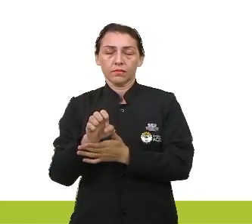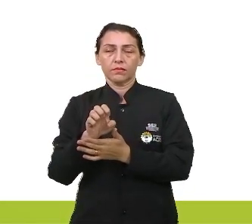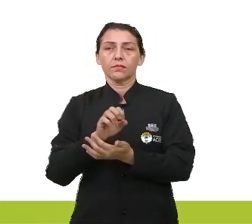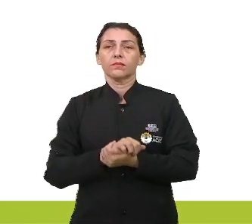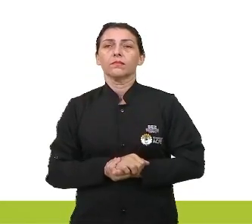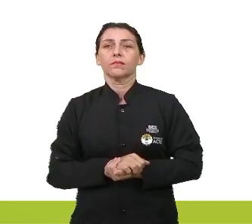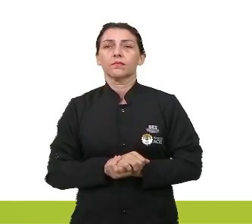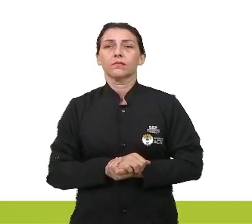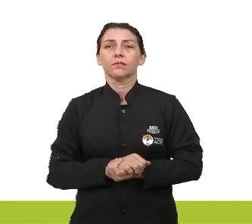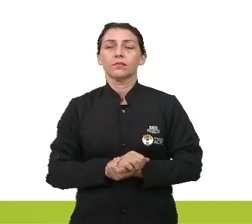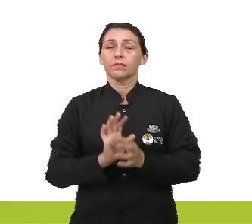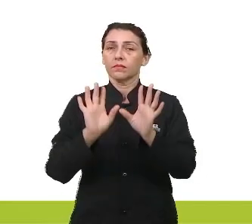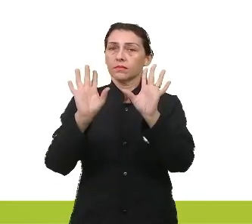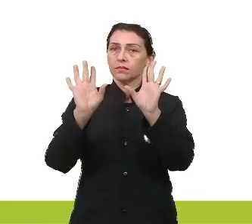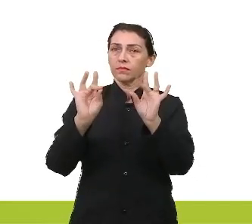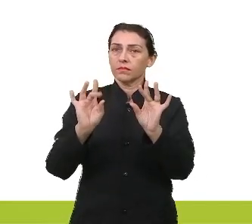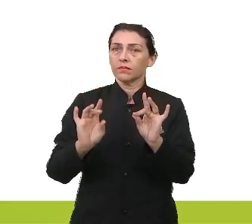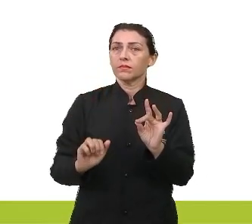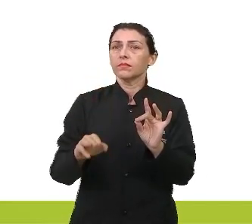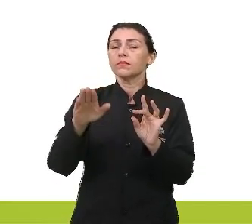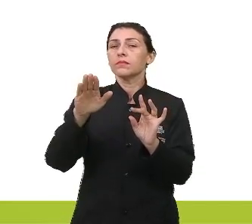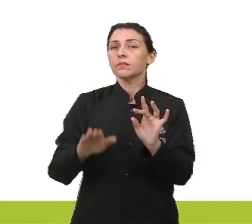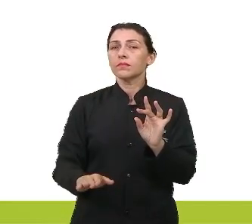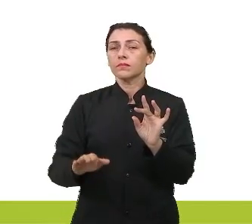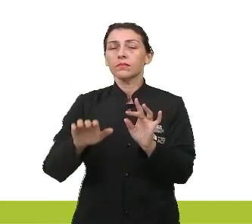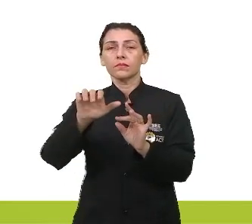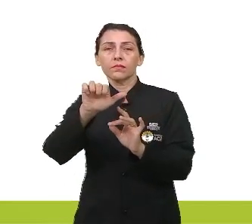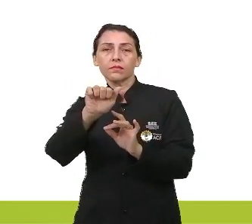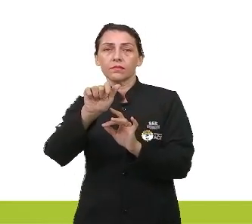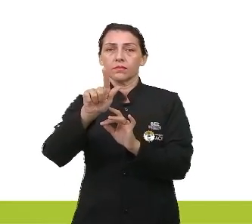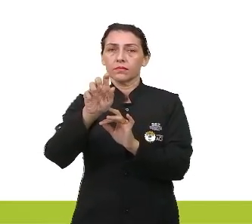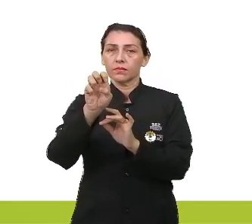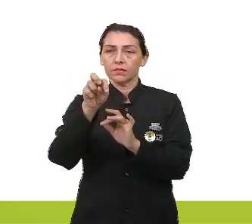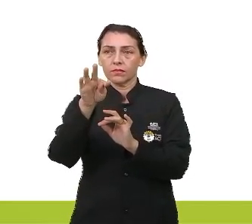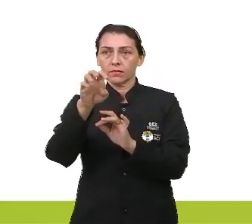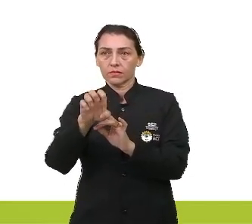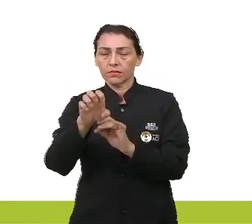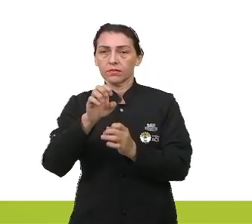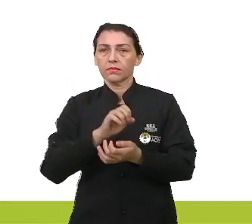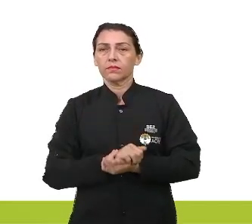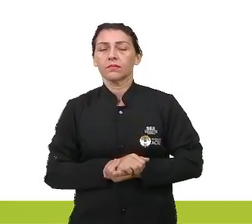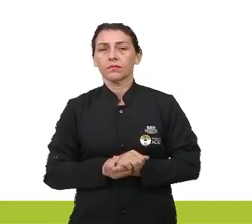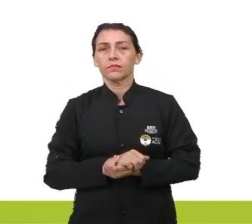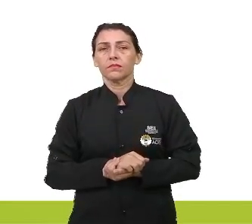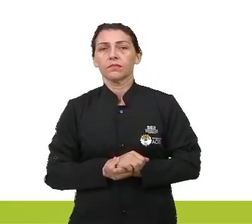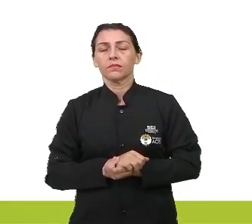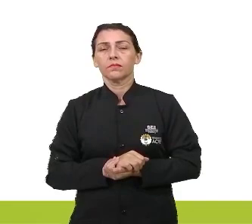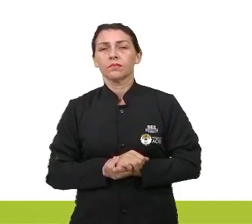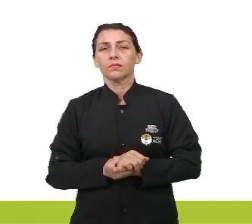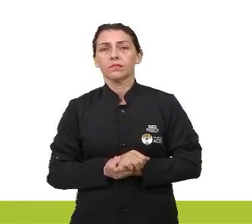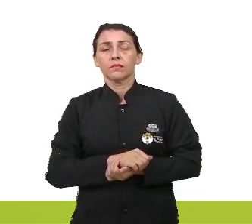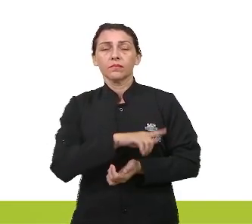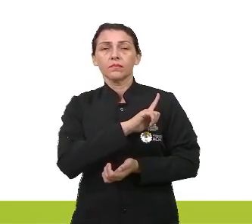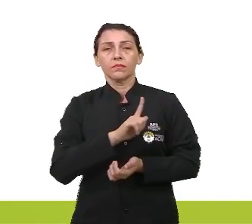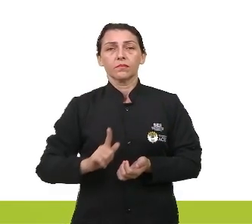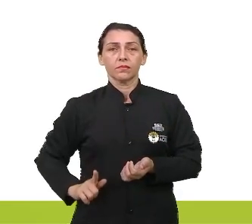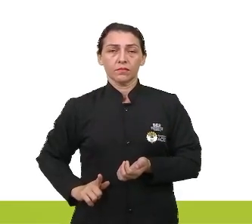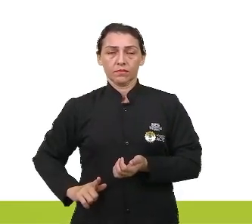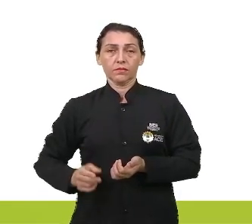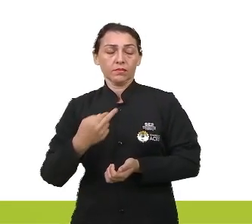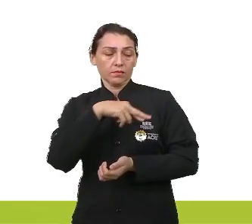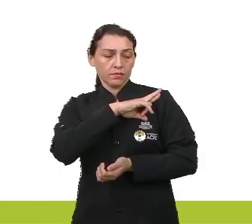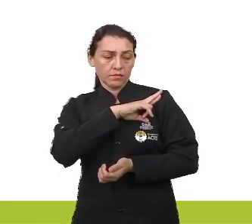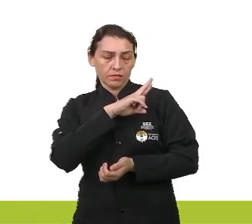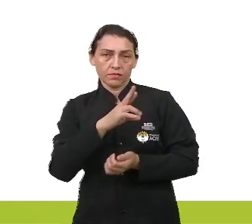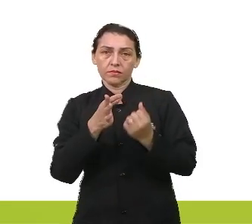vem descrevendo quem é esse agente, ela vai detalhar. Então, quem é o governo? Órgão